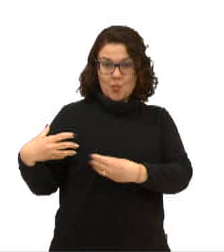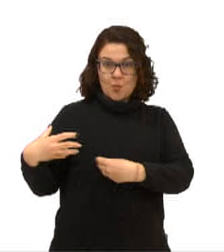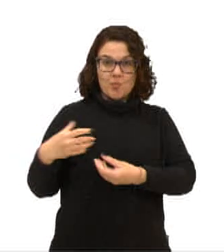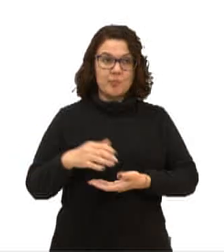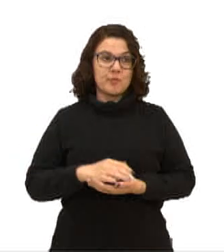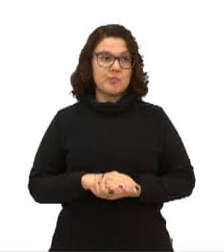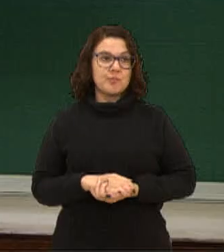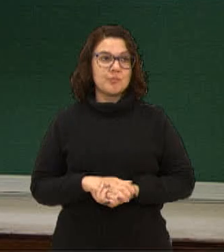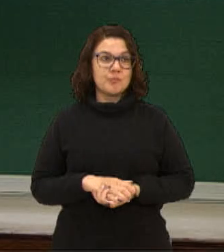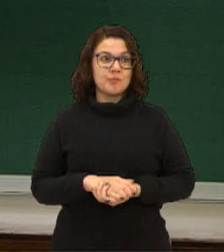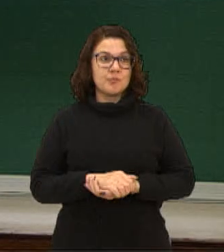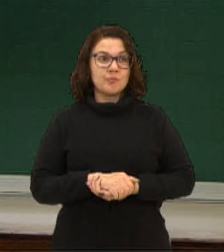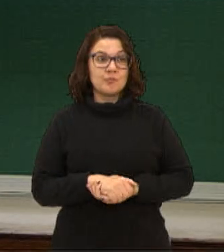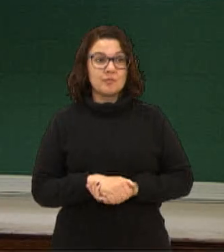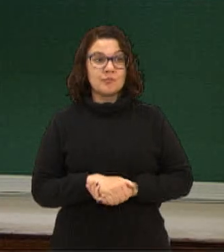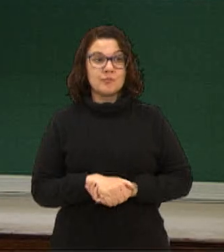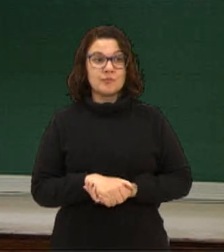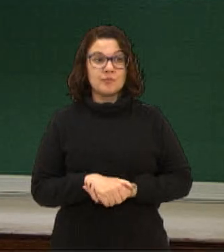pezón encaecido